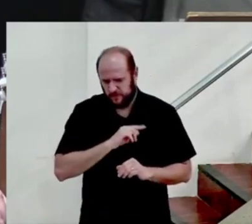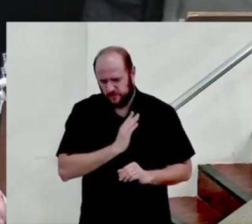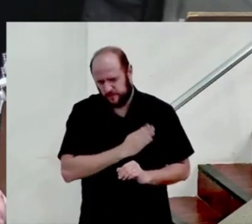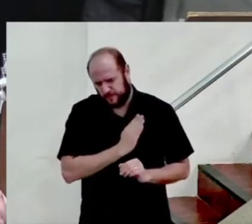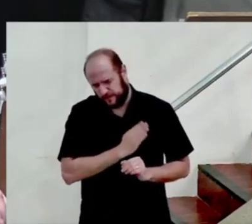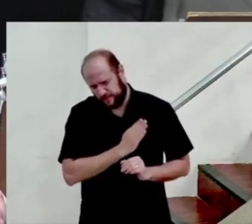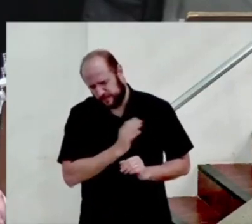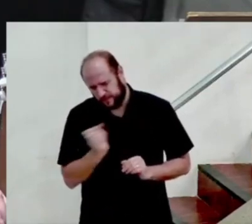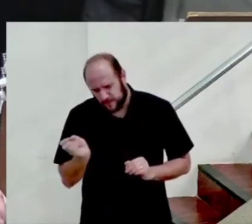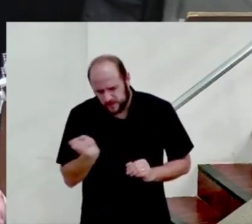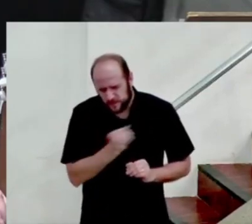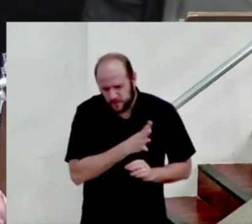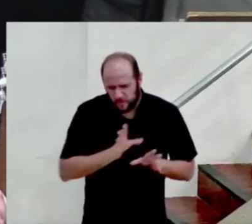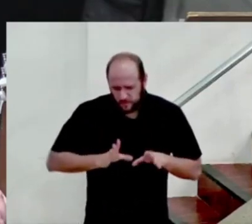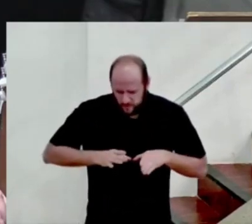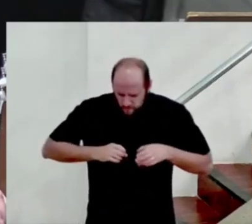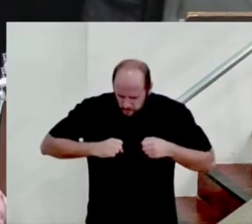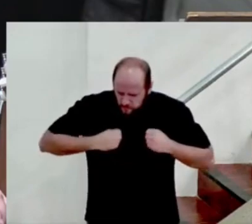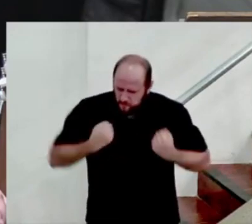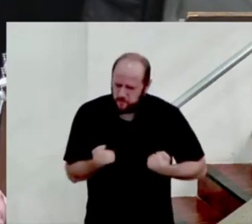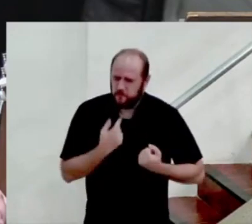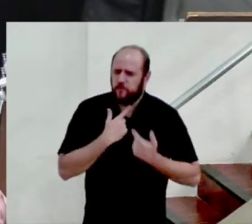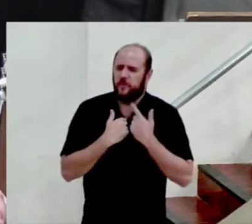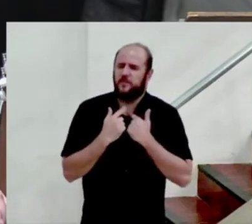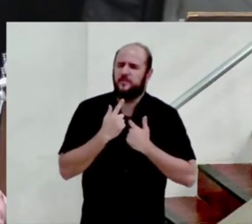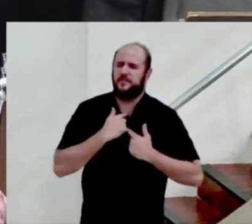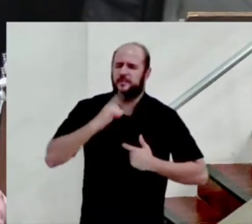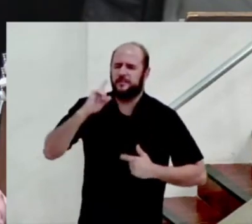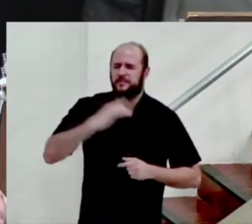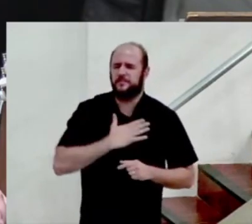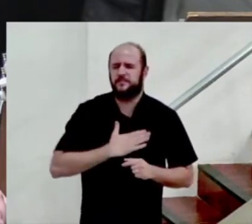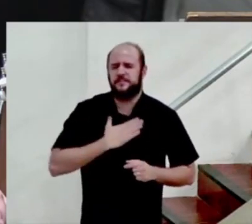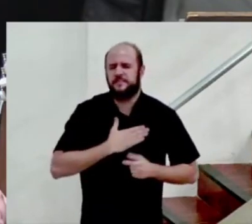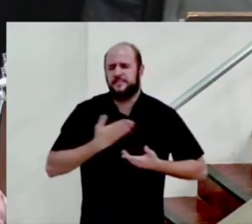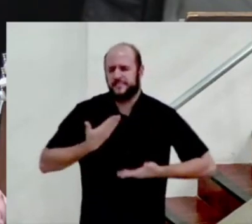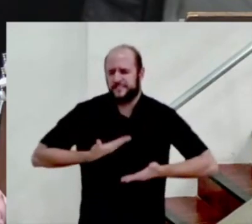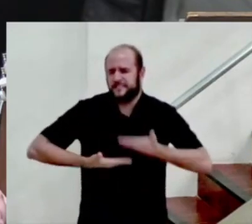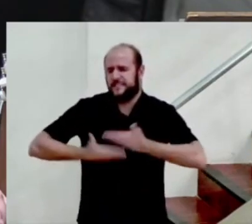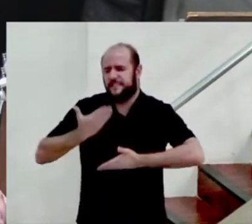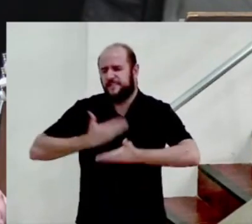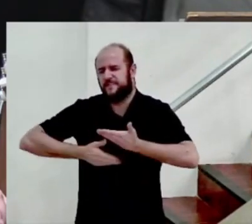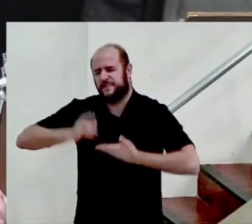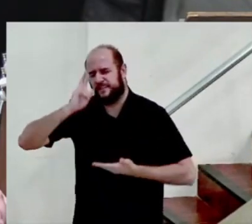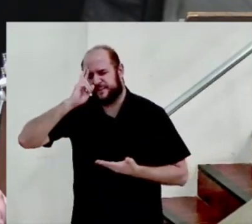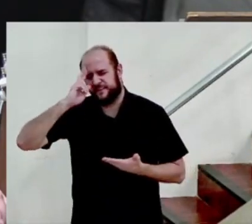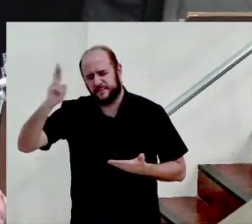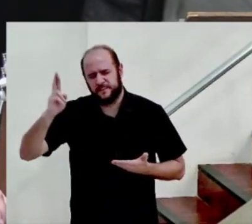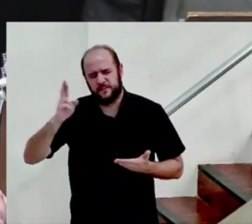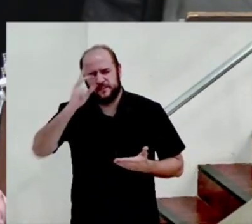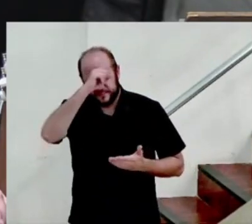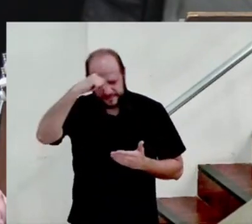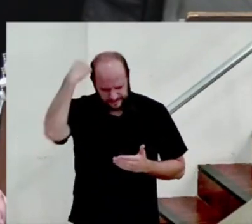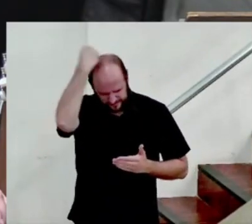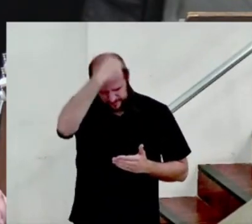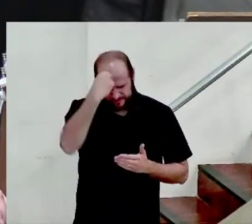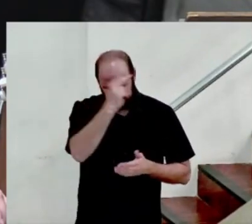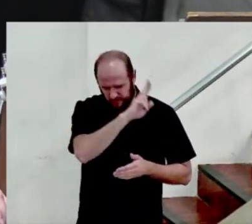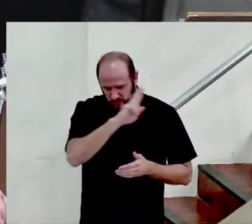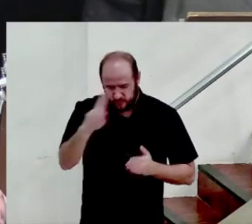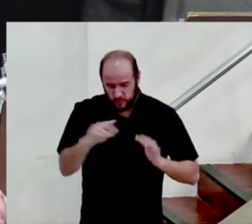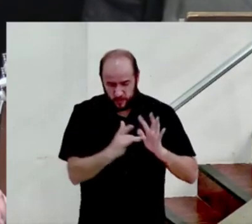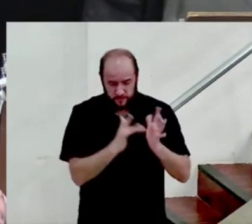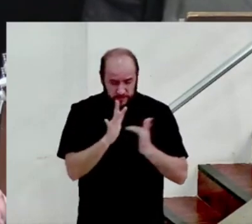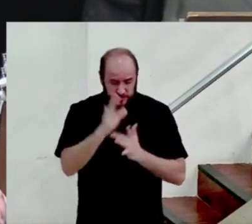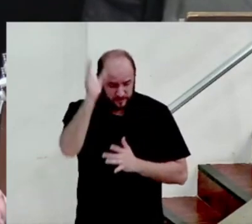nós a disposição de agradar a Ti, de servir ao Senhor em santidade. No nome de nosso Senhor